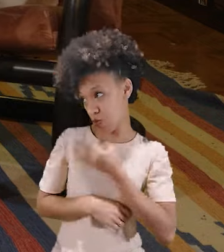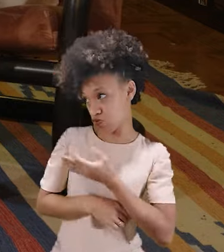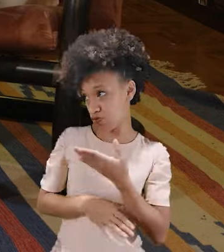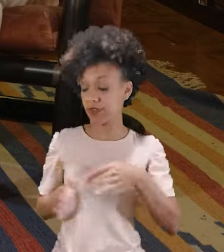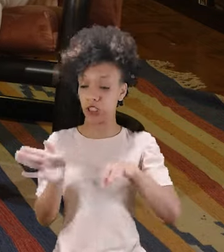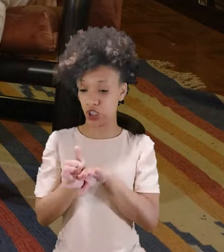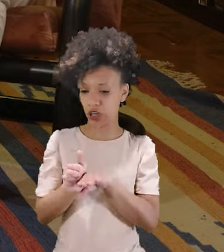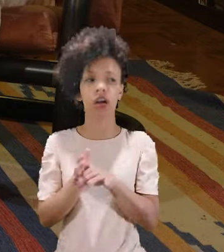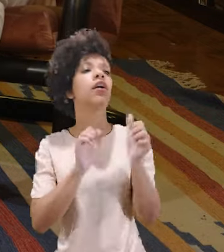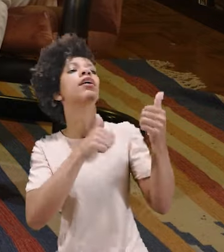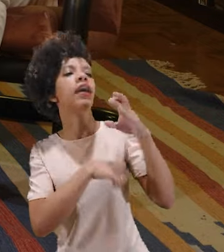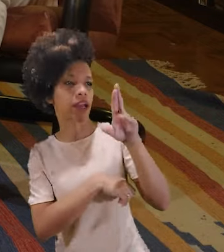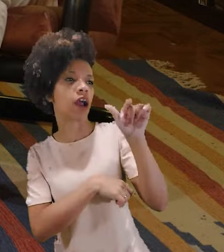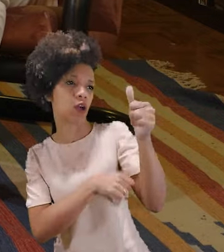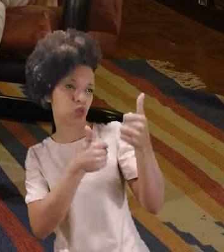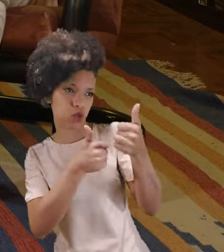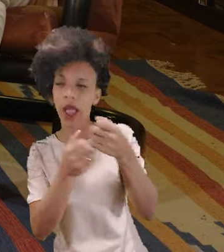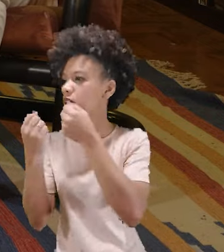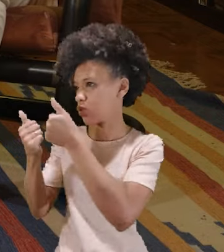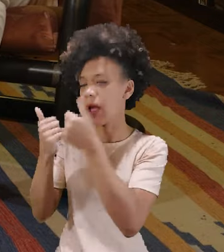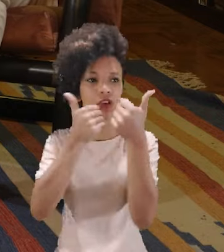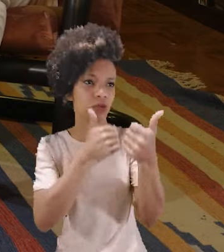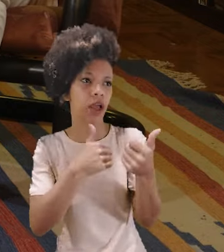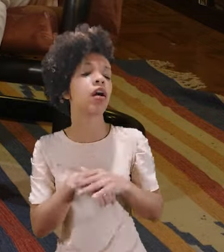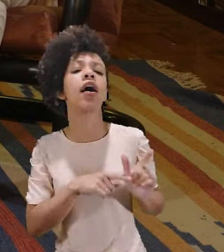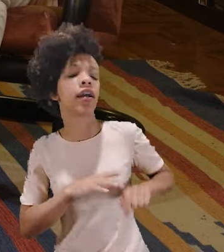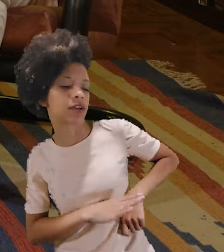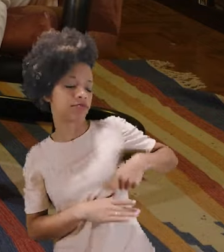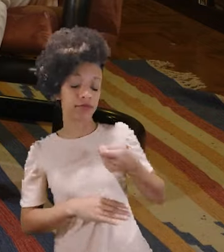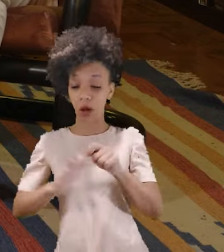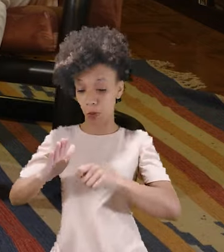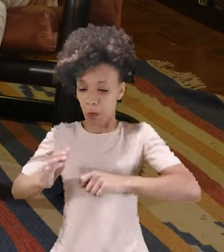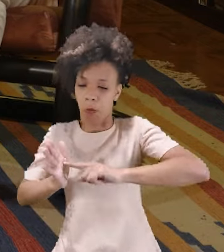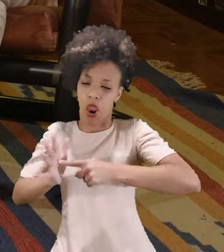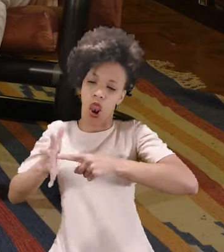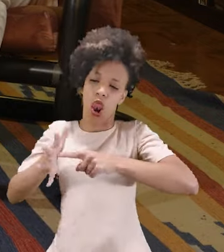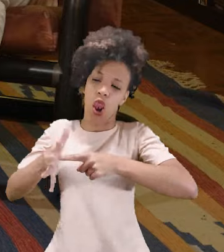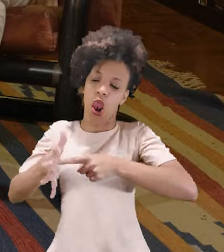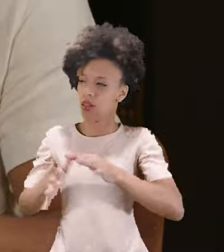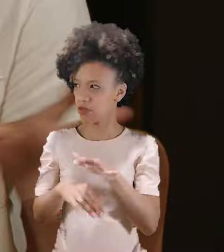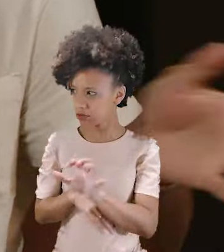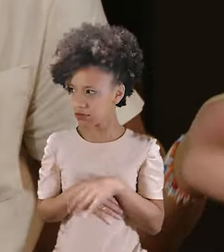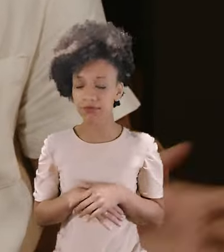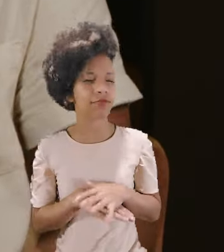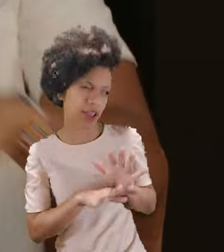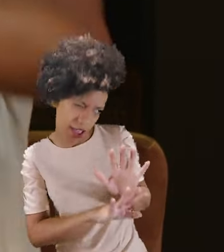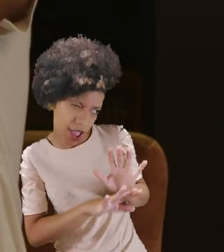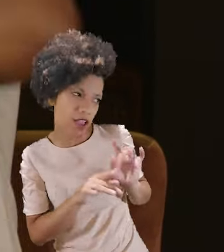não achei muito entra E aí Carlão beleza tudo bem tudo bem Cadê a chave aqui assim